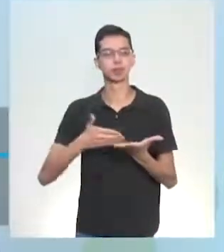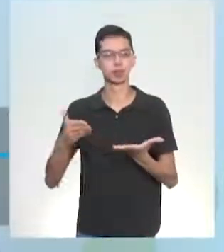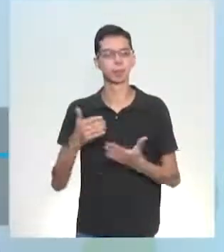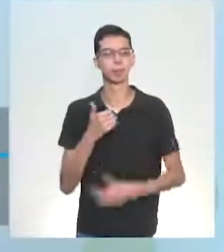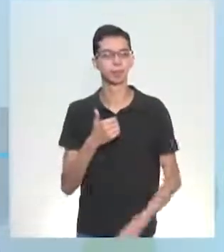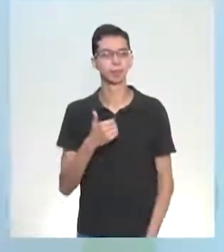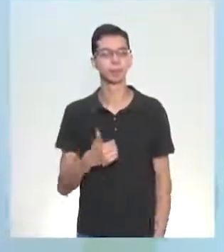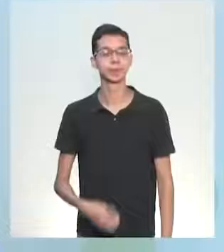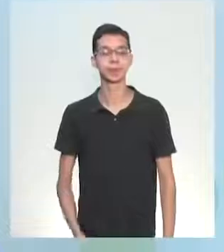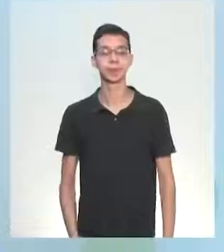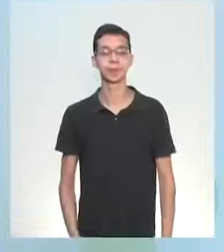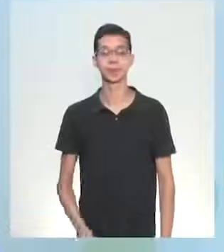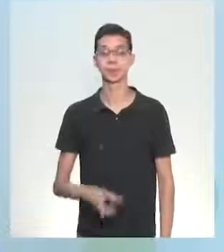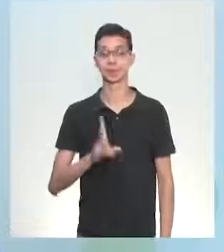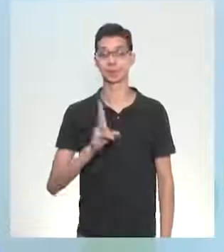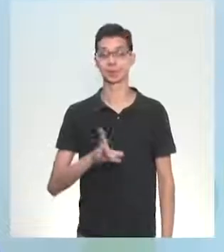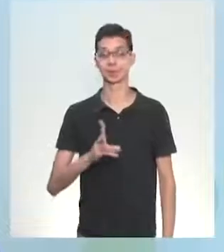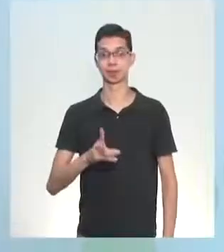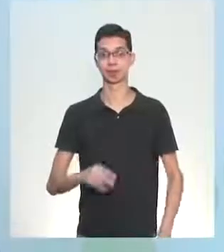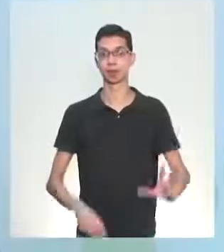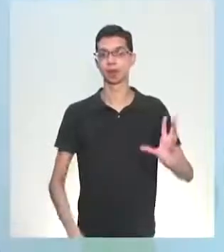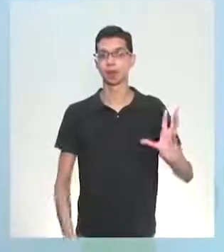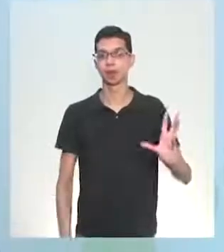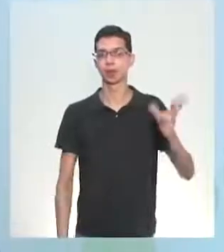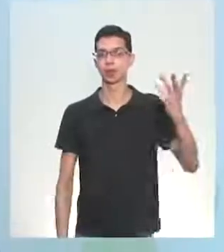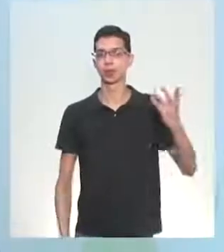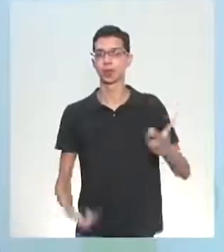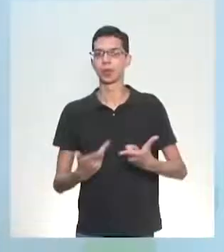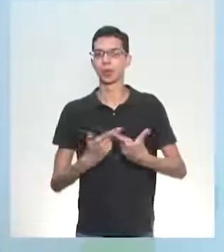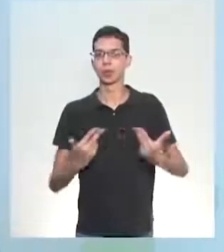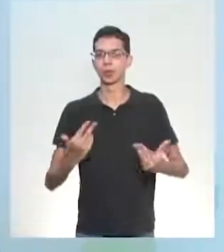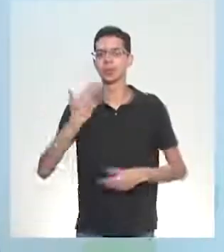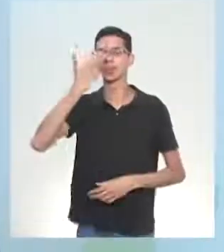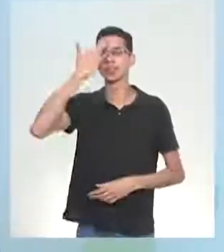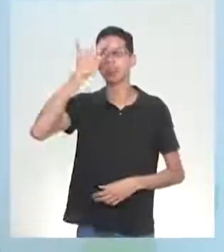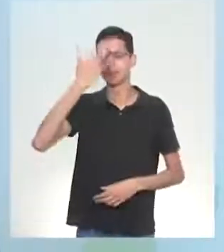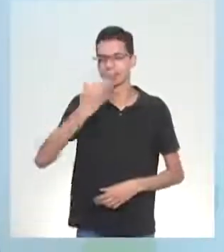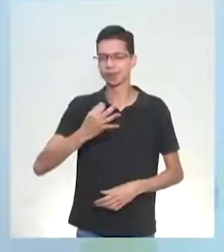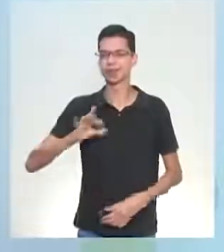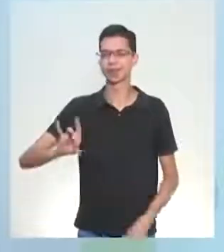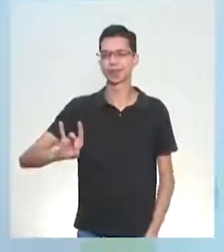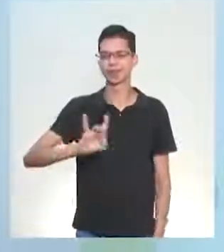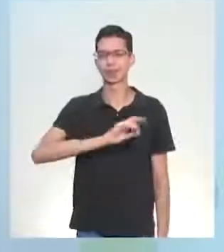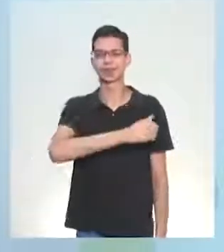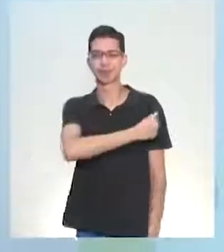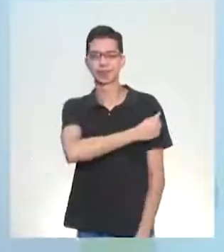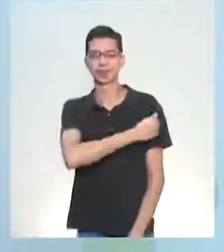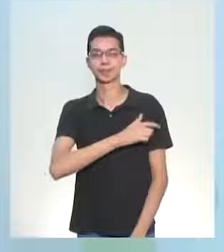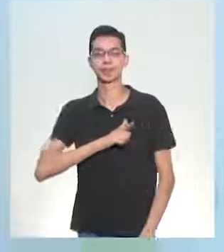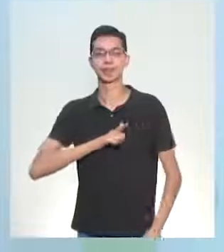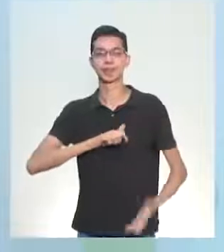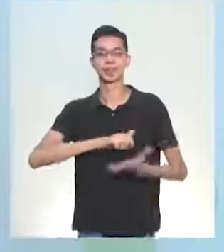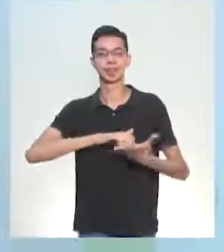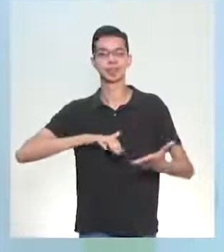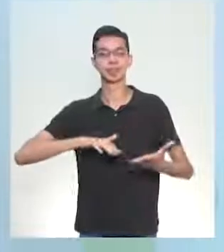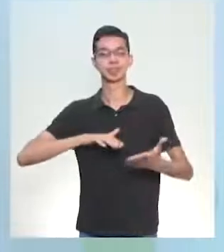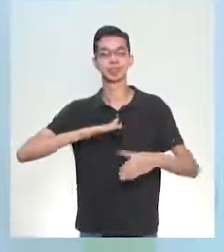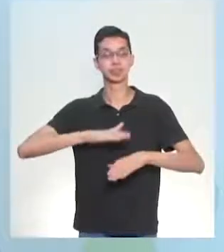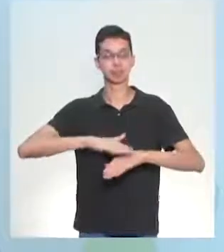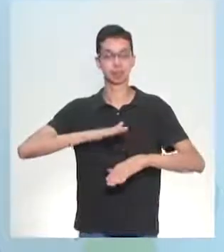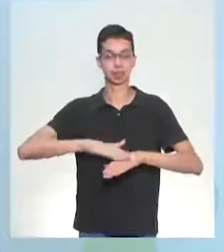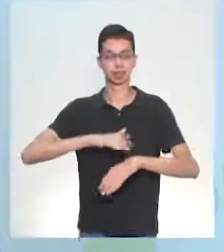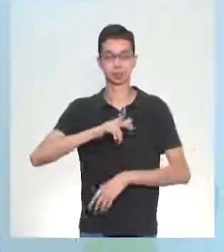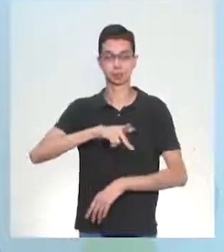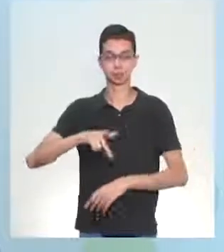normalmente, quando acontece isso? Nós estamos aí no contexto dos alunos entregarem as atividades, os professores estão pedindo. Então,